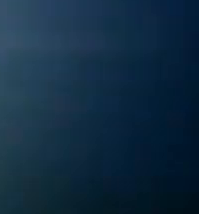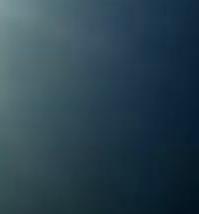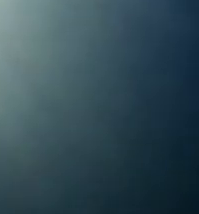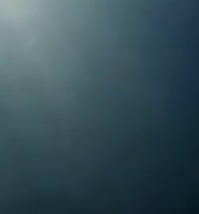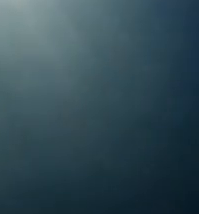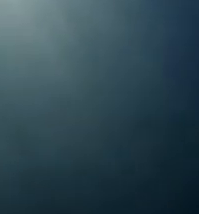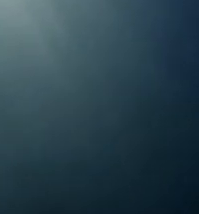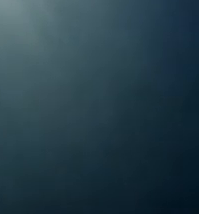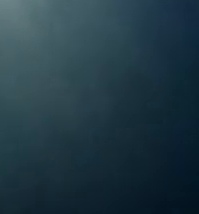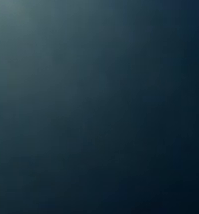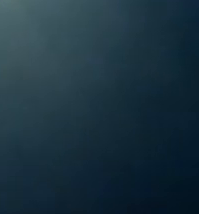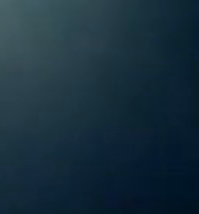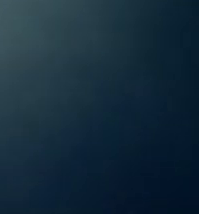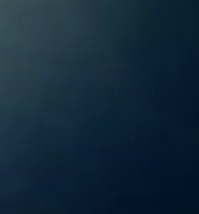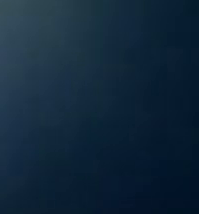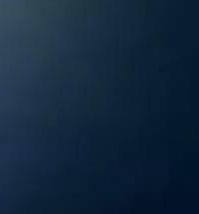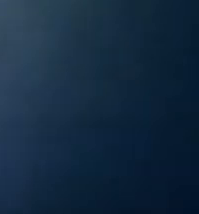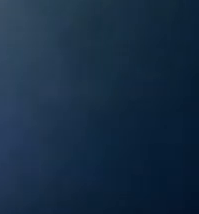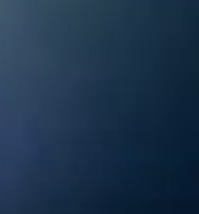o